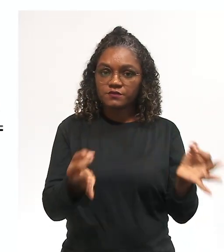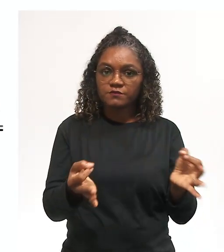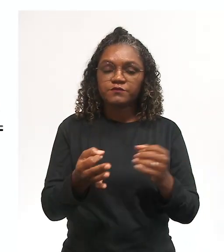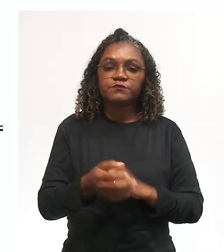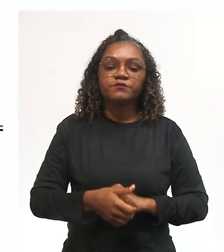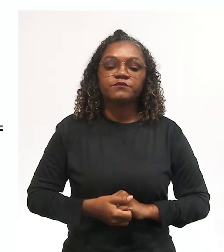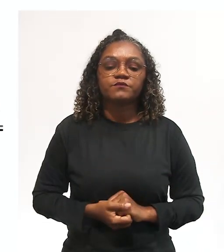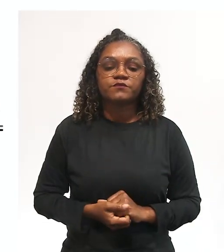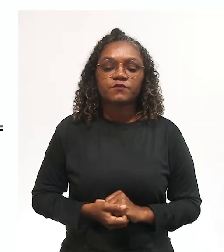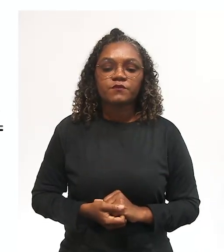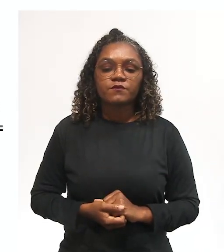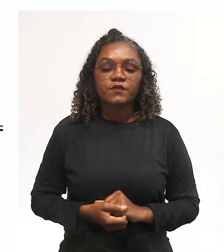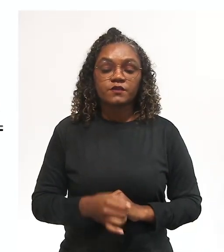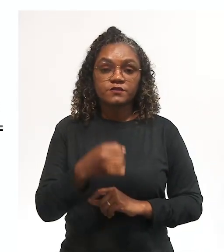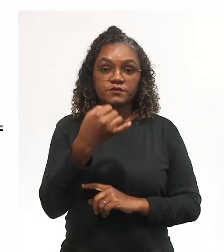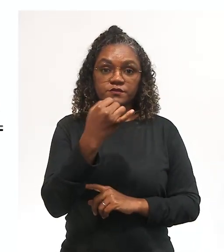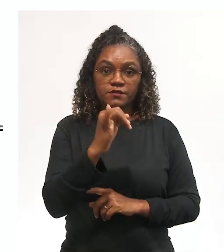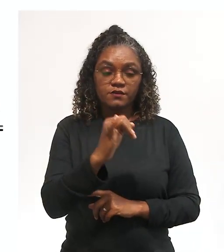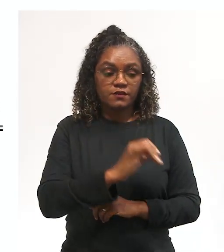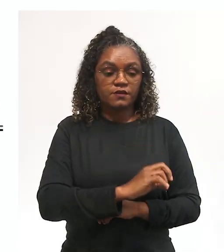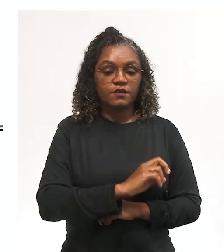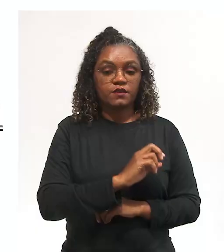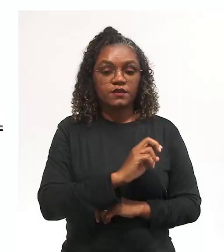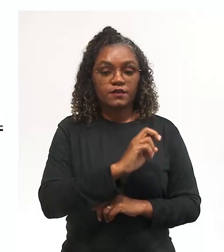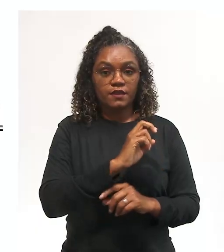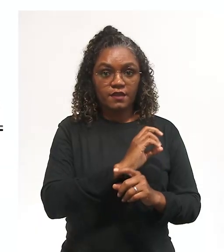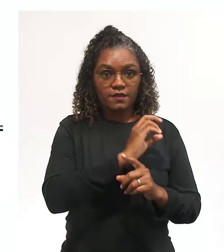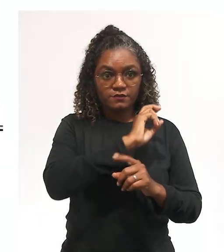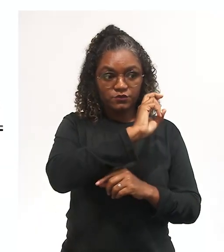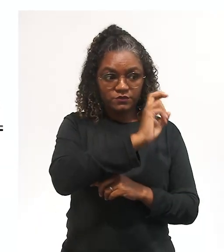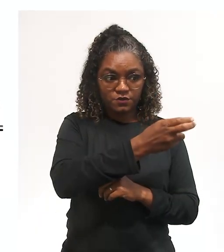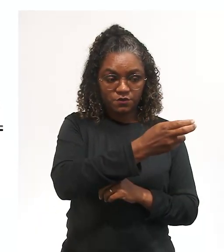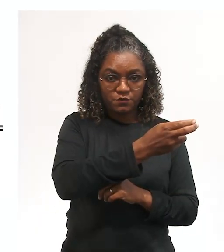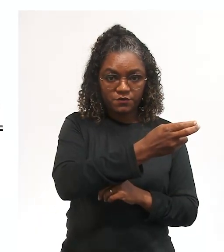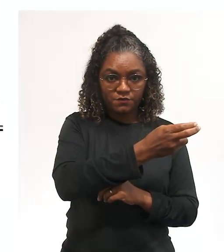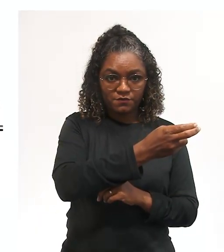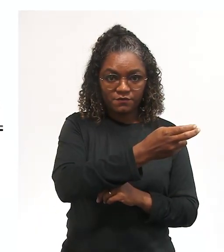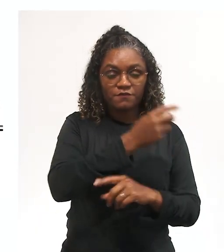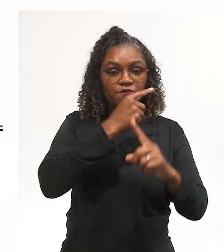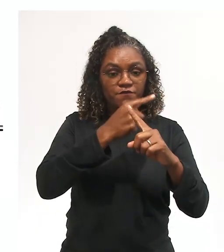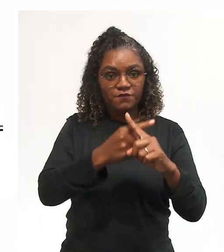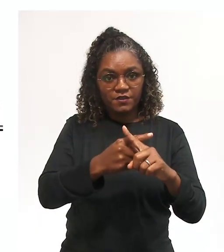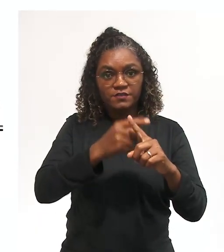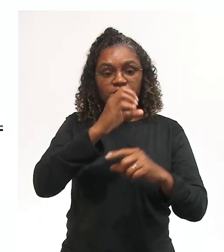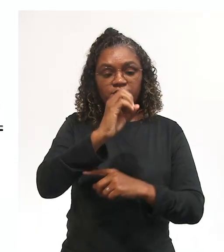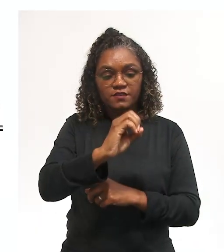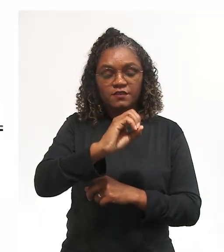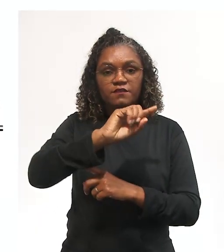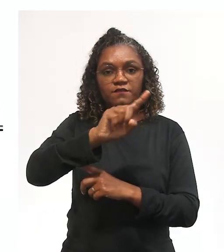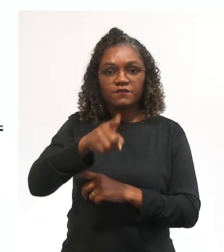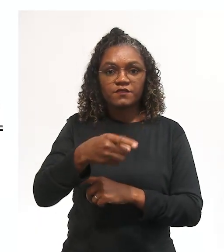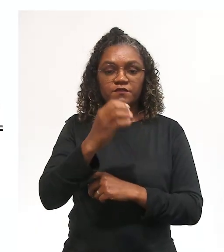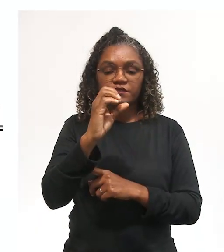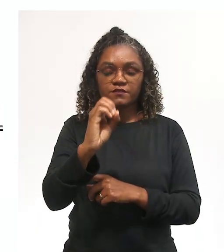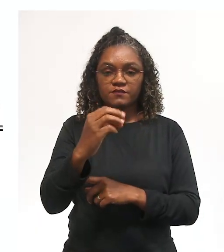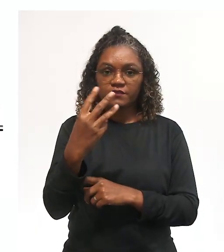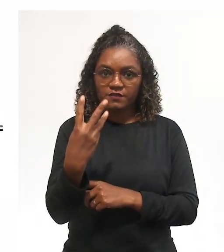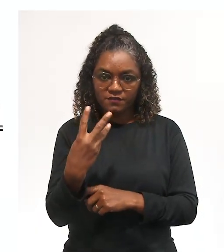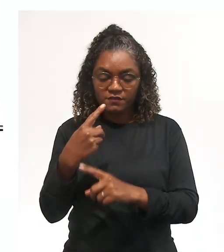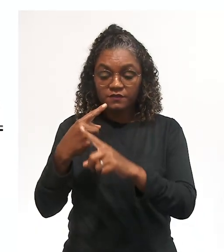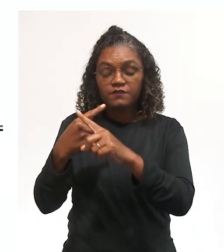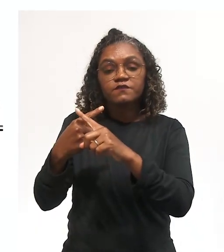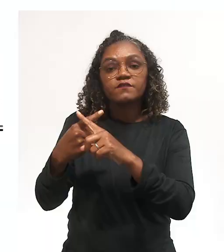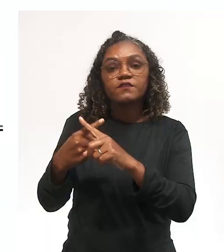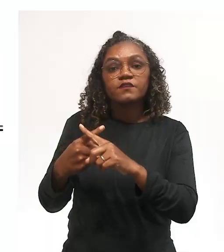O juros vai ser capital vezes a taxa, que é 0,03, vezes